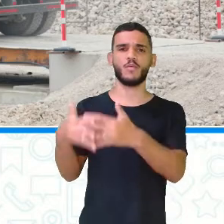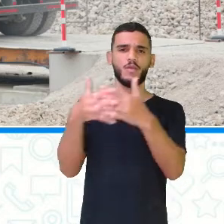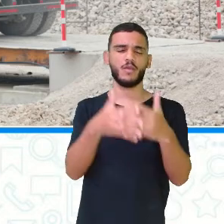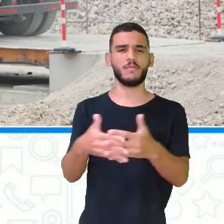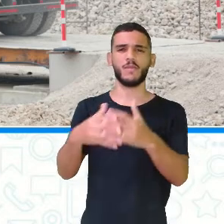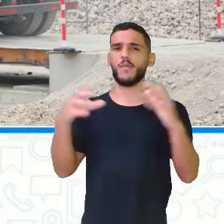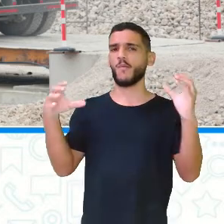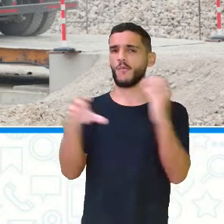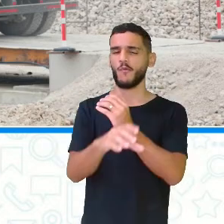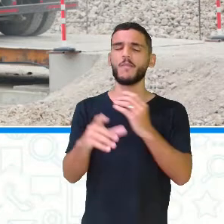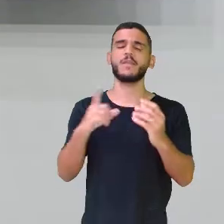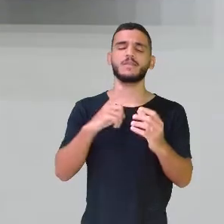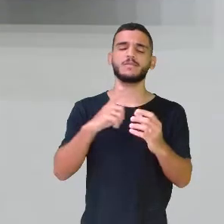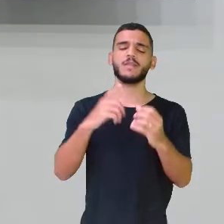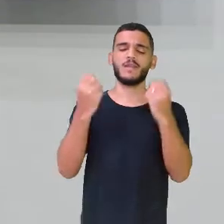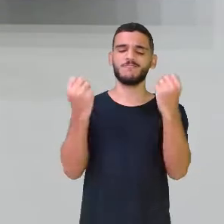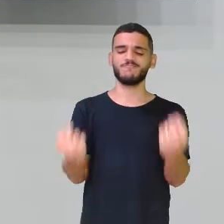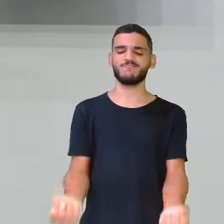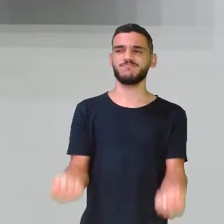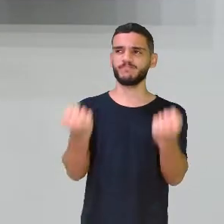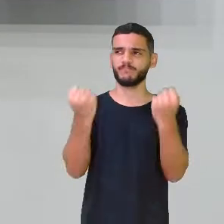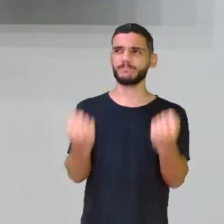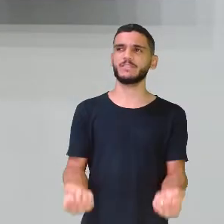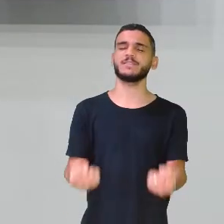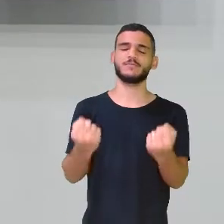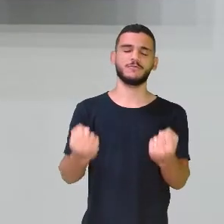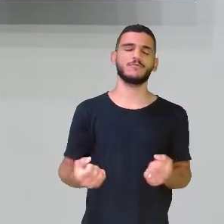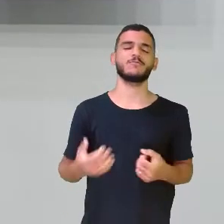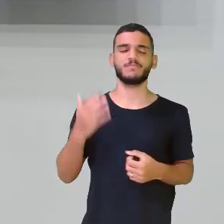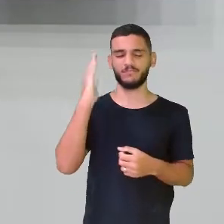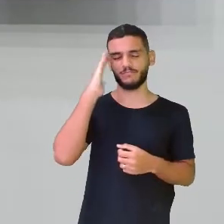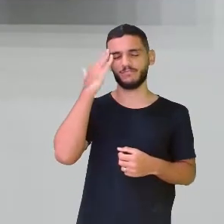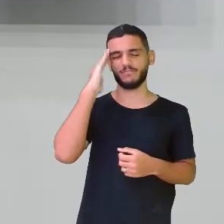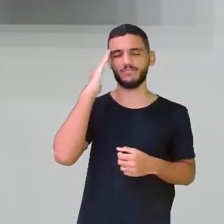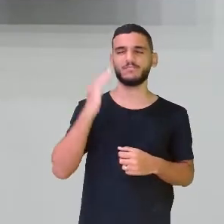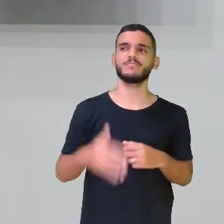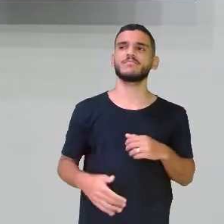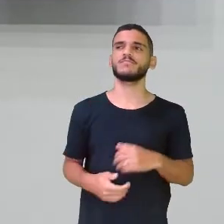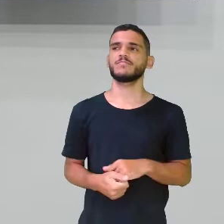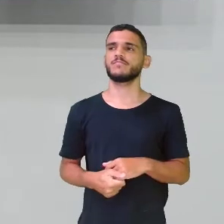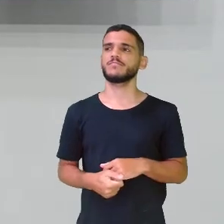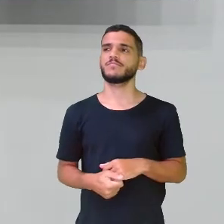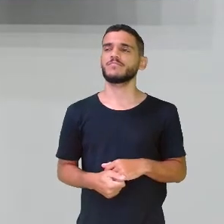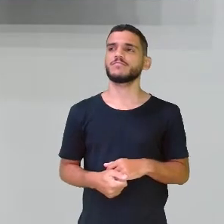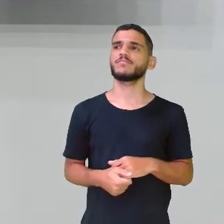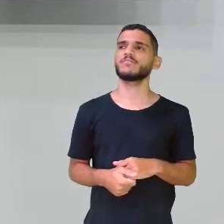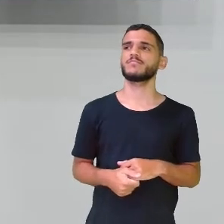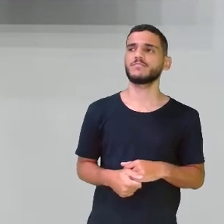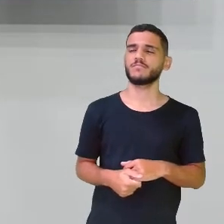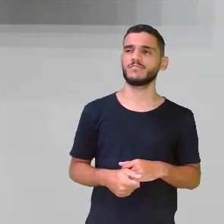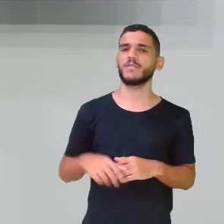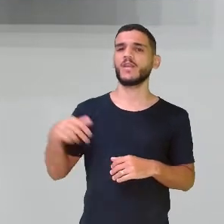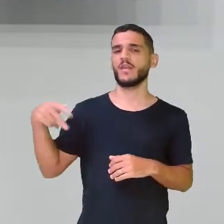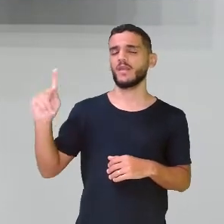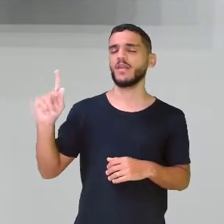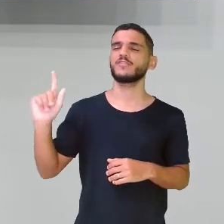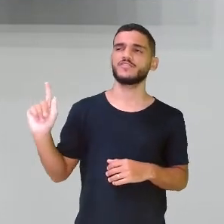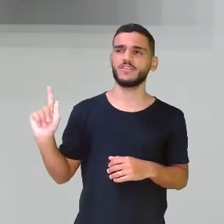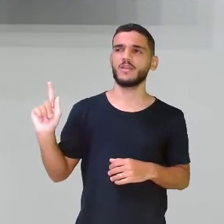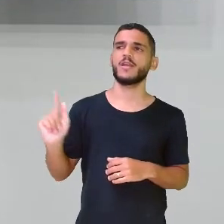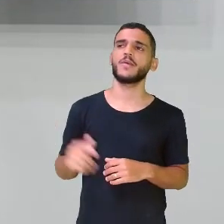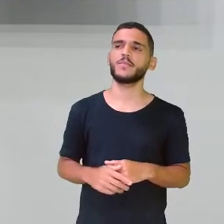uma medição para essa carga. Aí, beleza? Tonelada, ó. Quilograma,